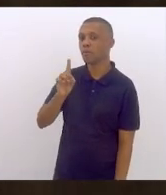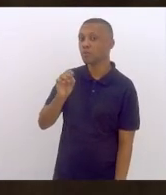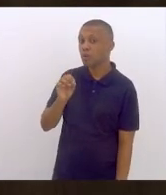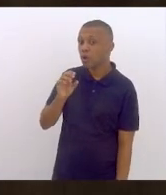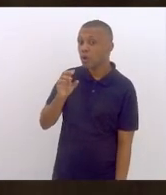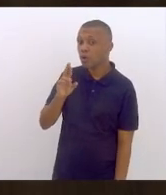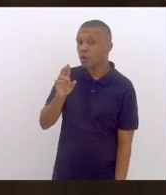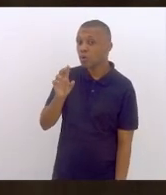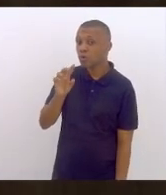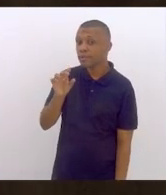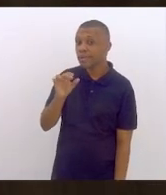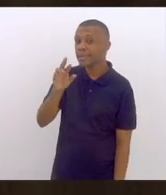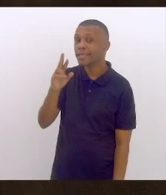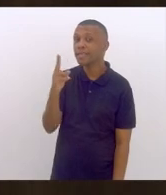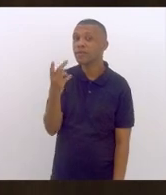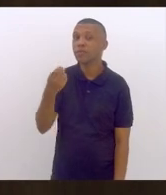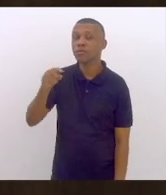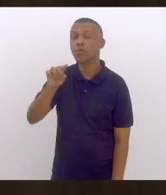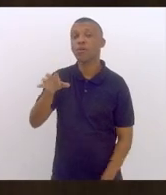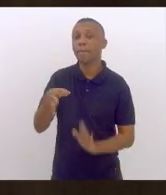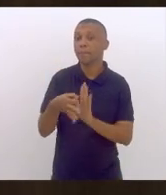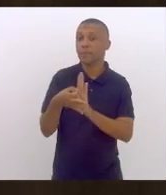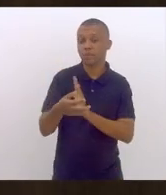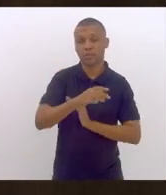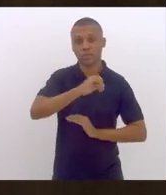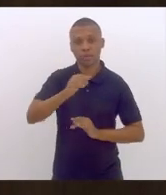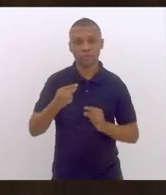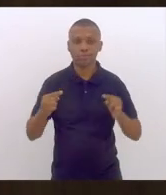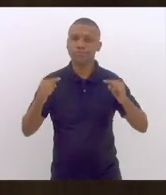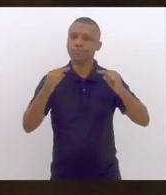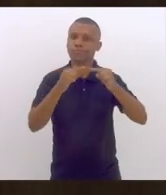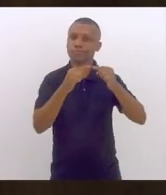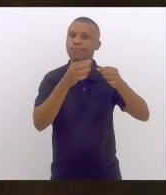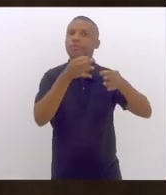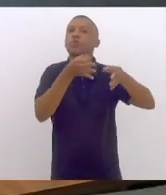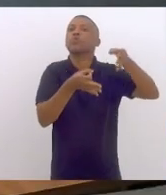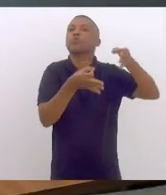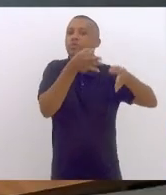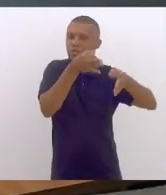o parecer da ccj pela juridicidade